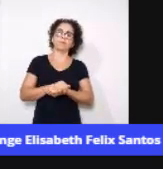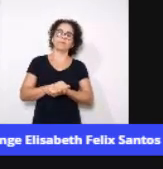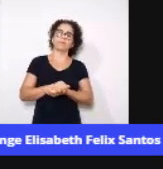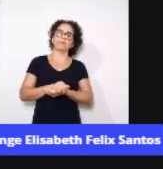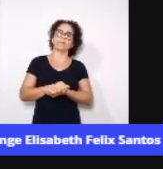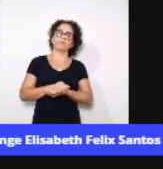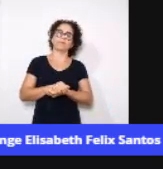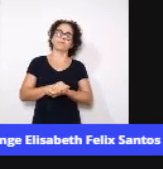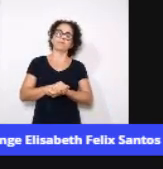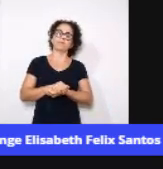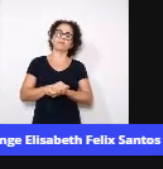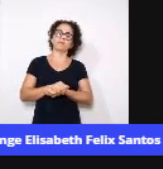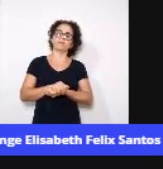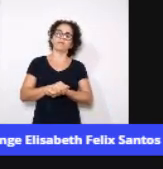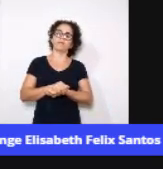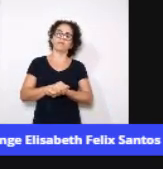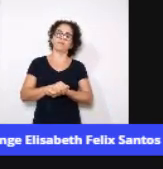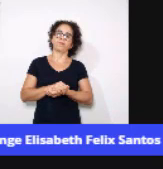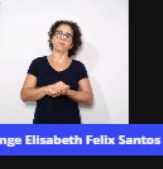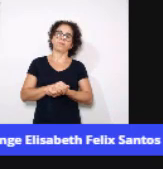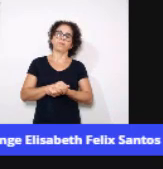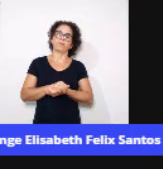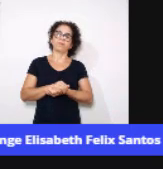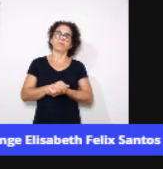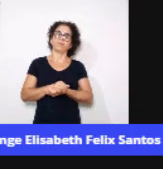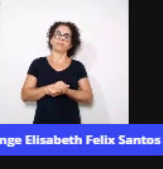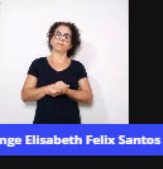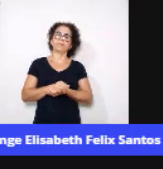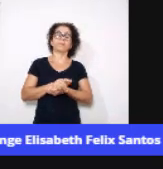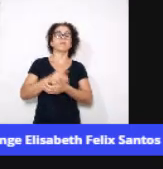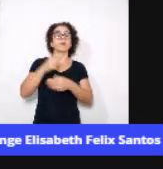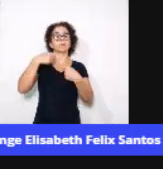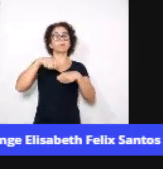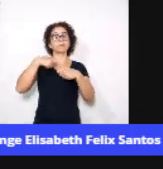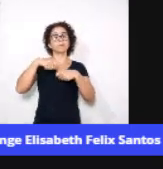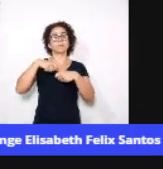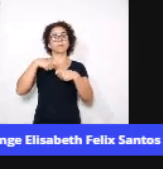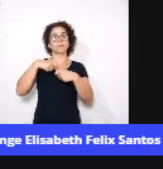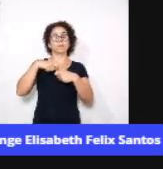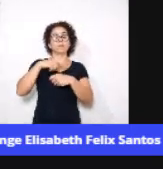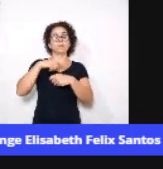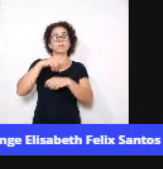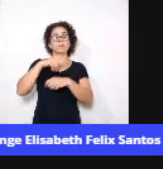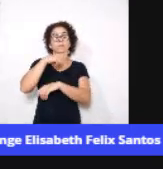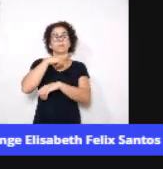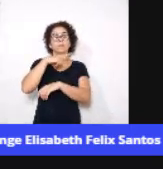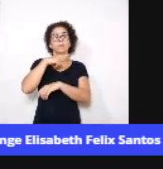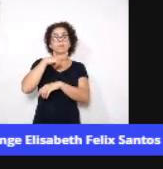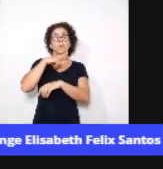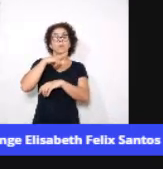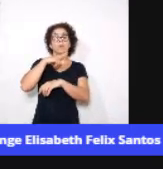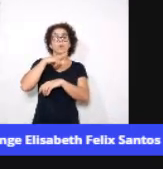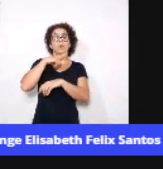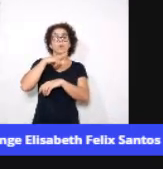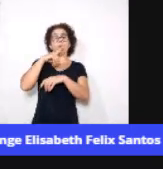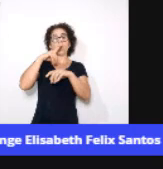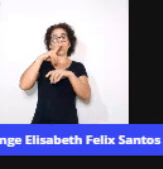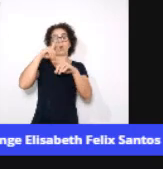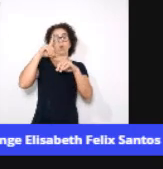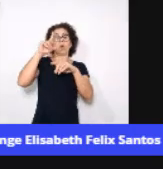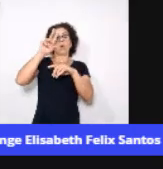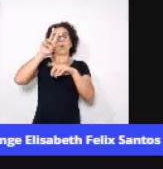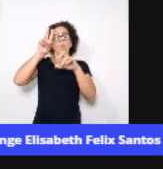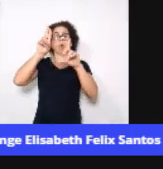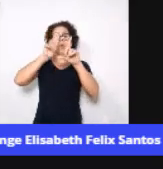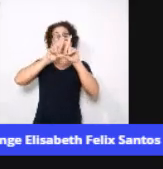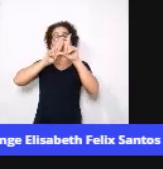como nós dissemos, vai exigir que nós tenhamos uma conta Google Workspace, ou seja, um espaço